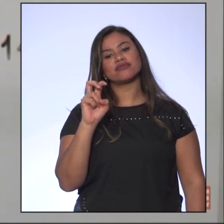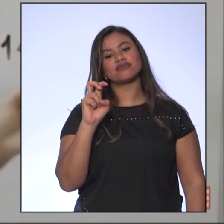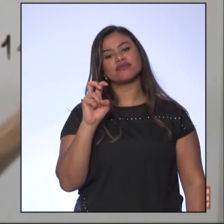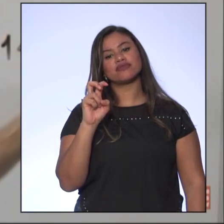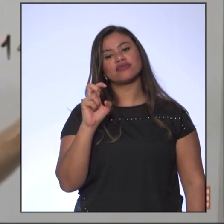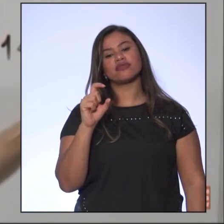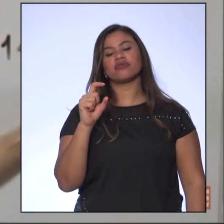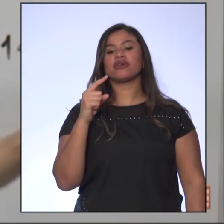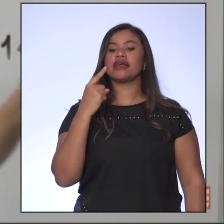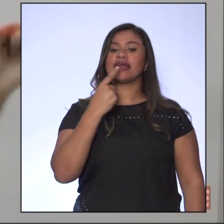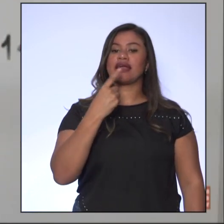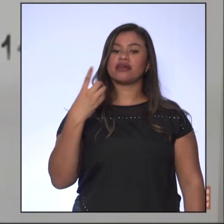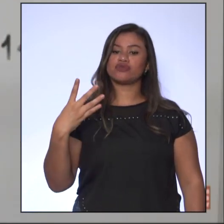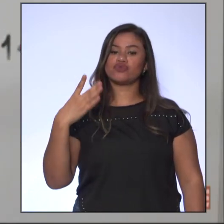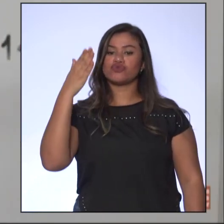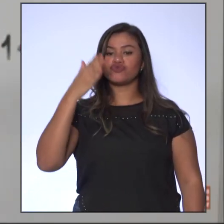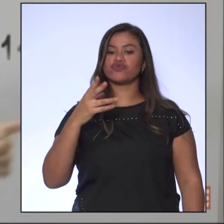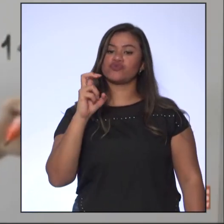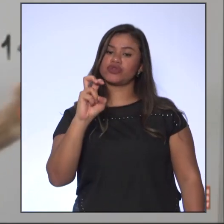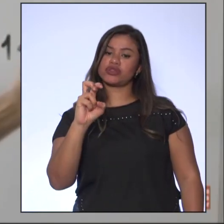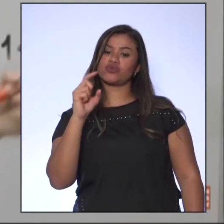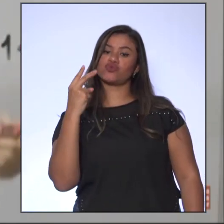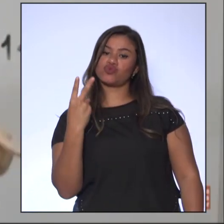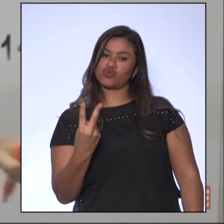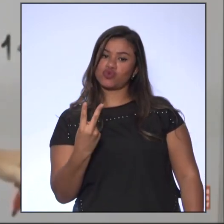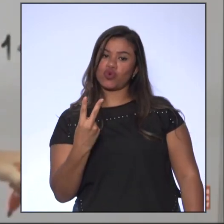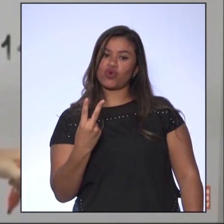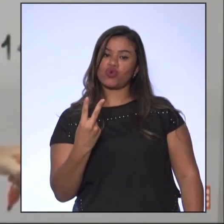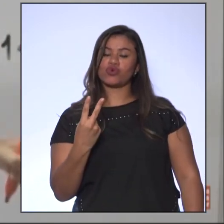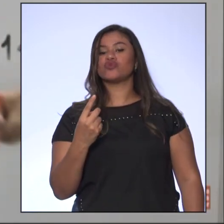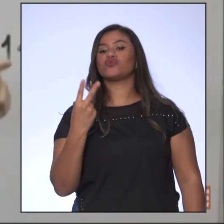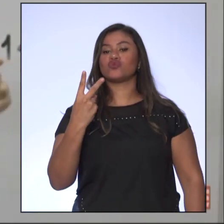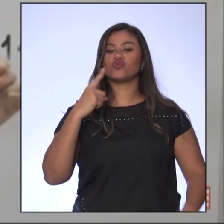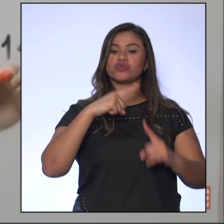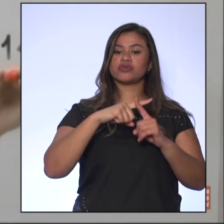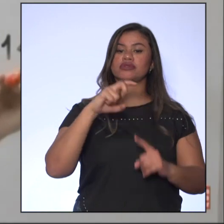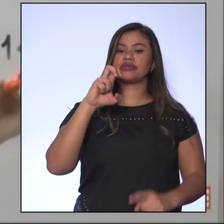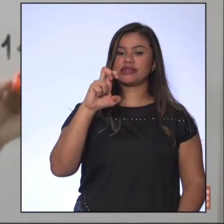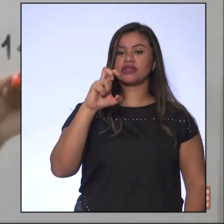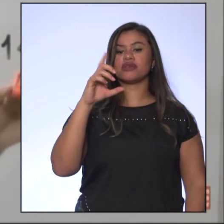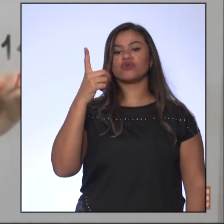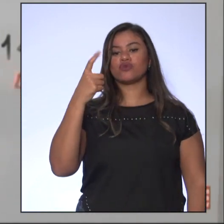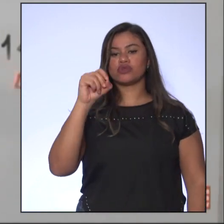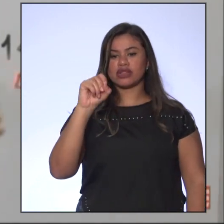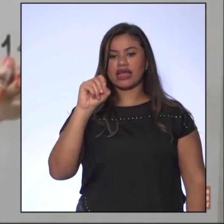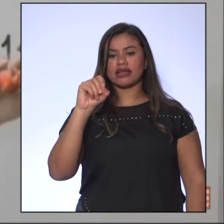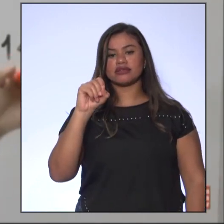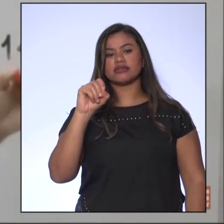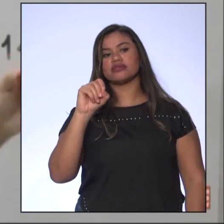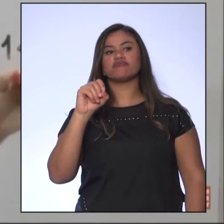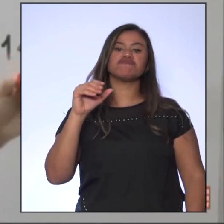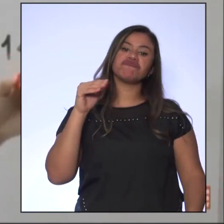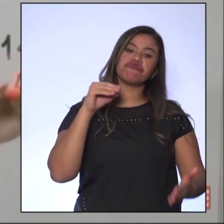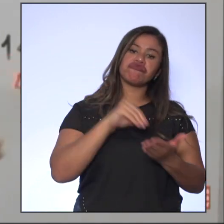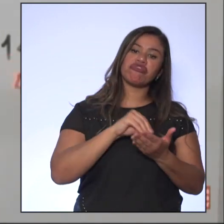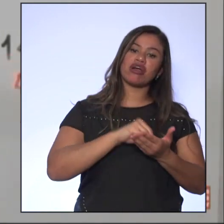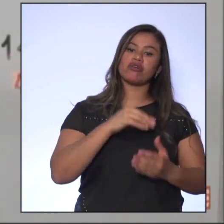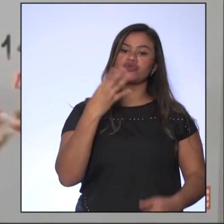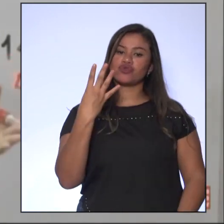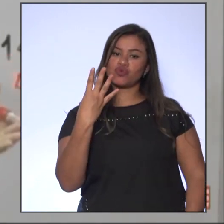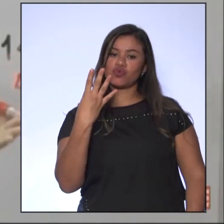dividido por 5 vai dar 2. 2 vezes 5, 10. Para 14, 4. Aí desce o